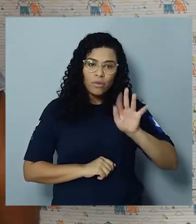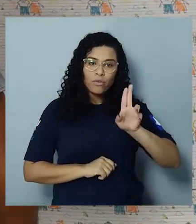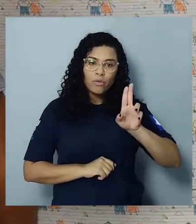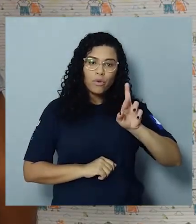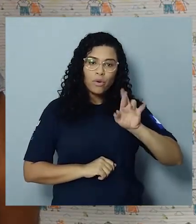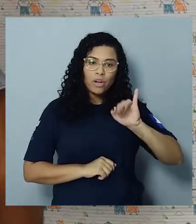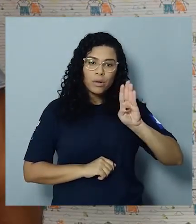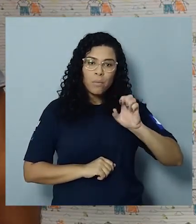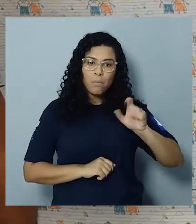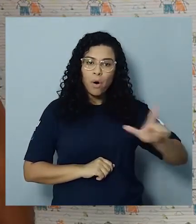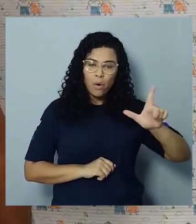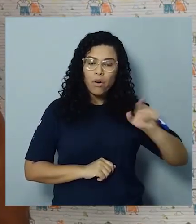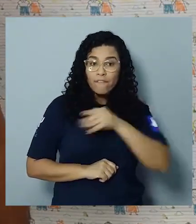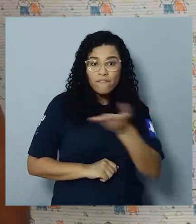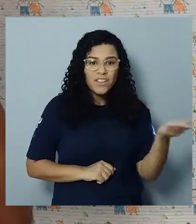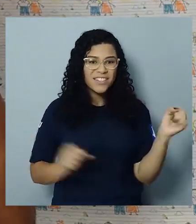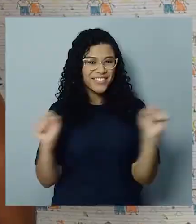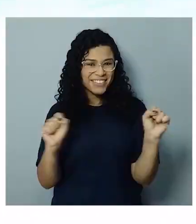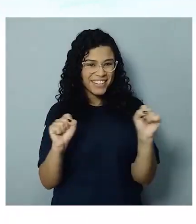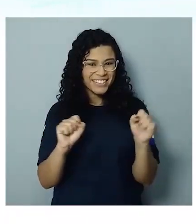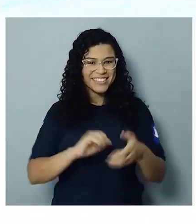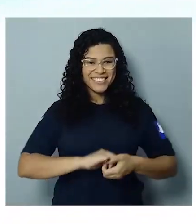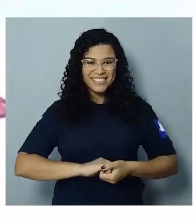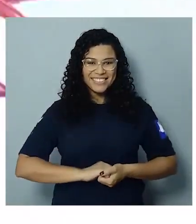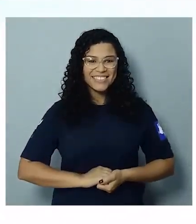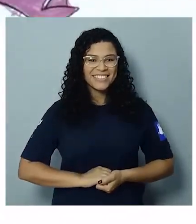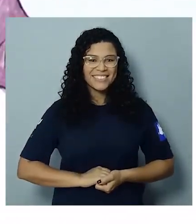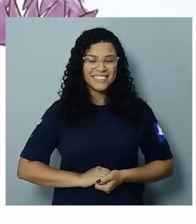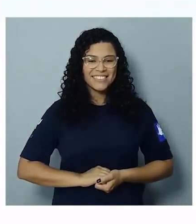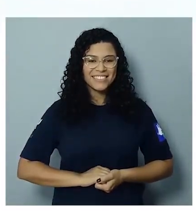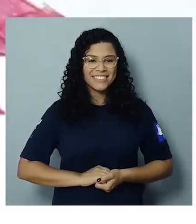o nome dela é futebol e vocês vão adorar